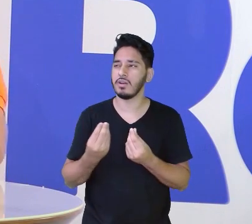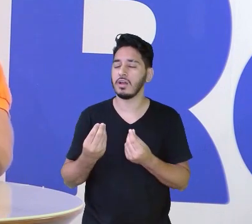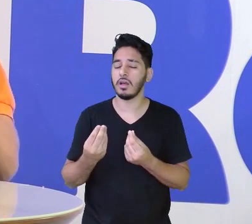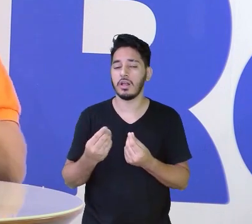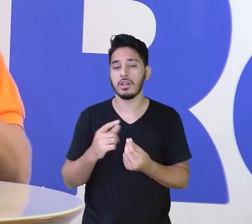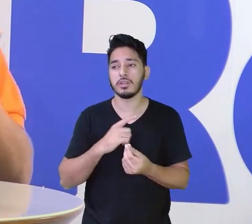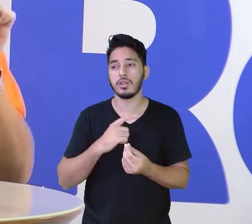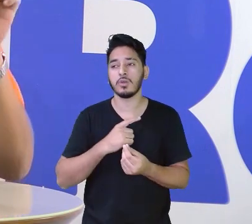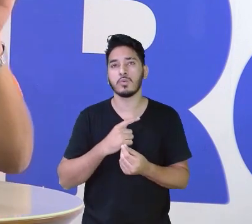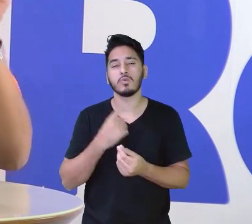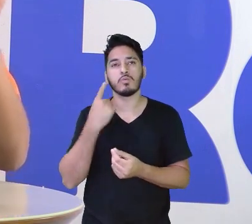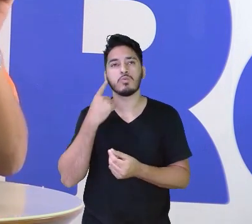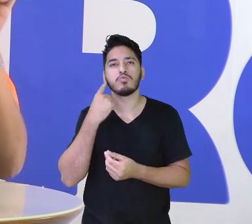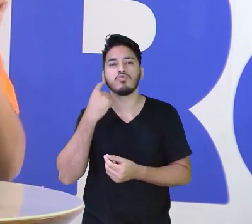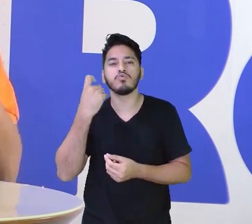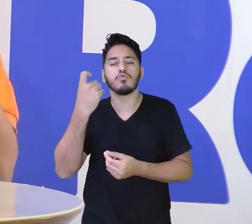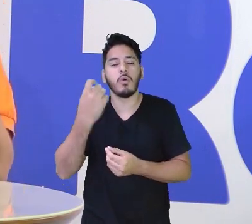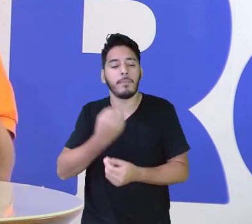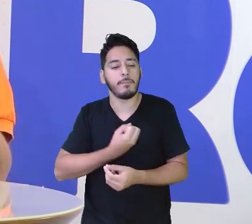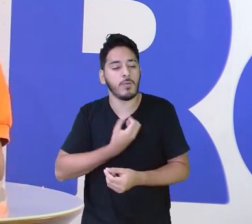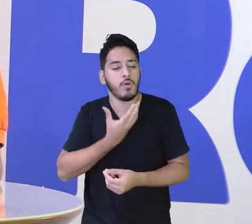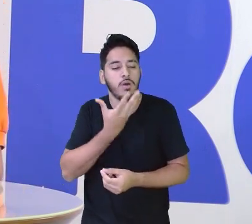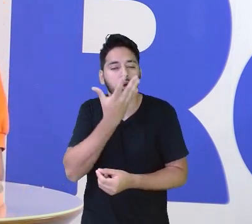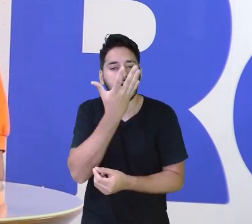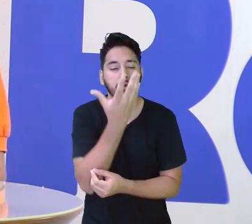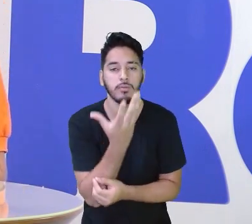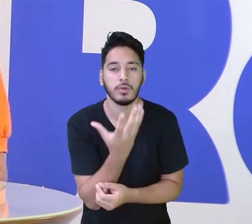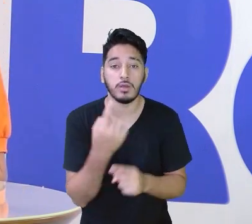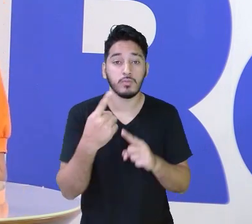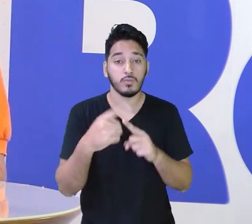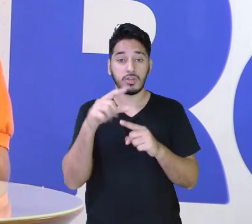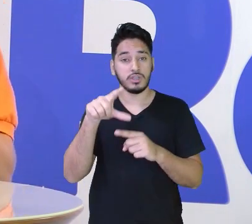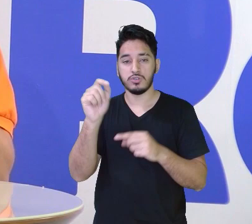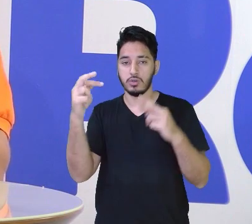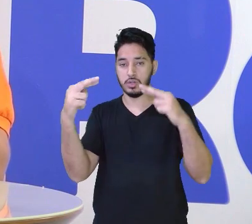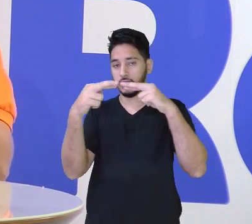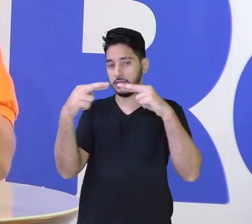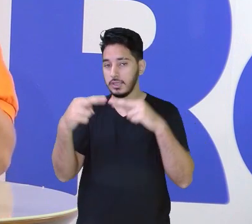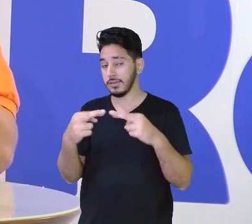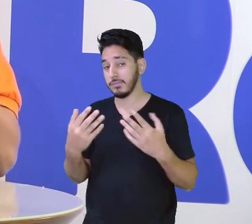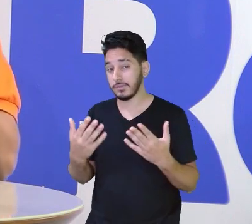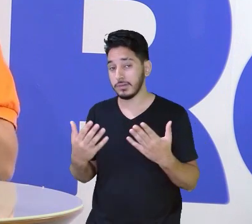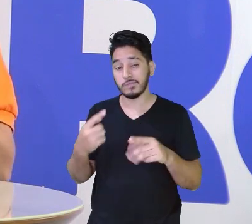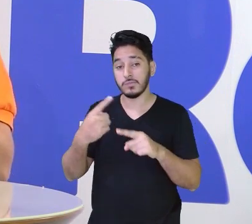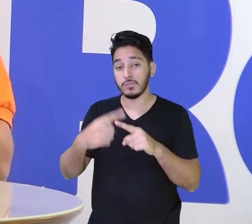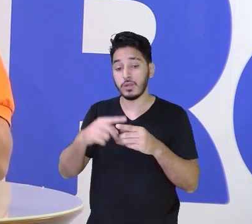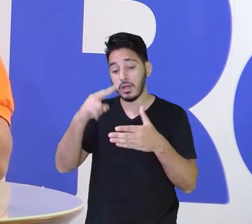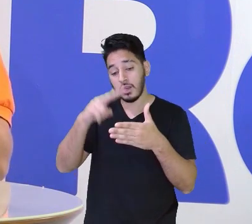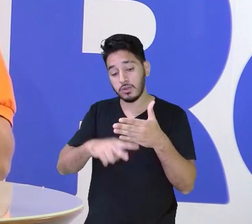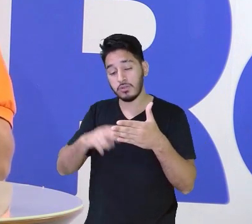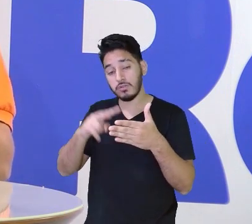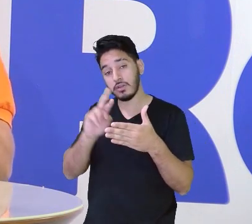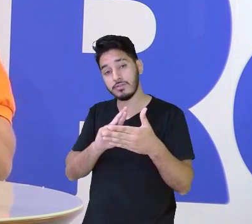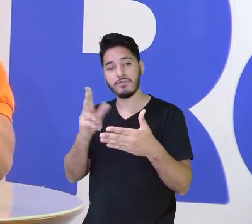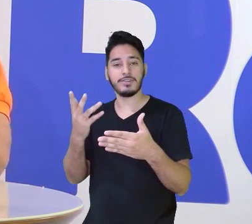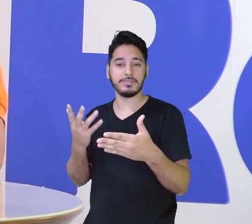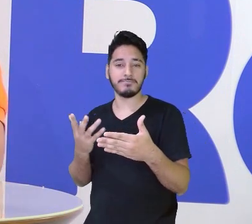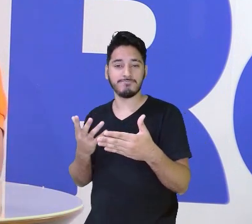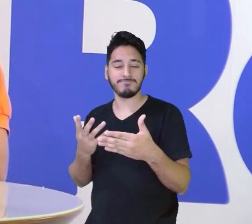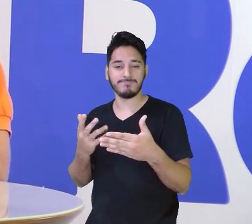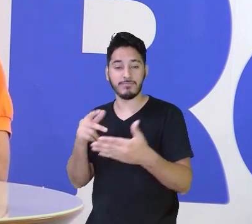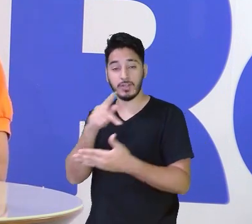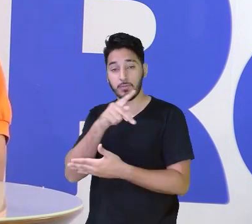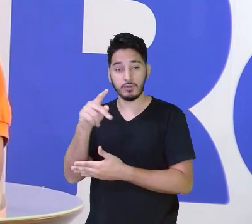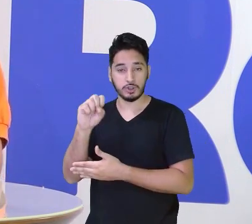uma sonoridade ao poema. Por que se escolhe rima? Porque até a leitura fica diferenciada. A